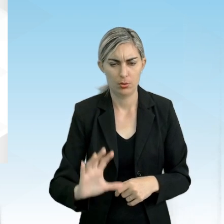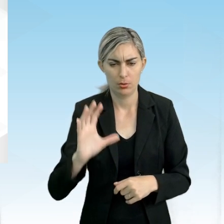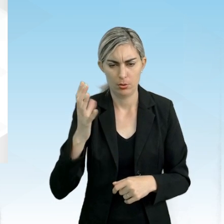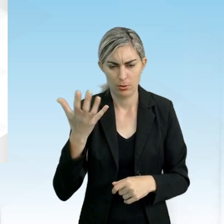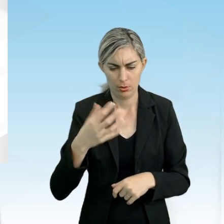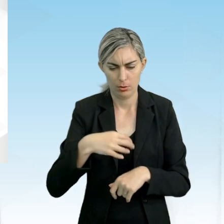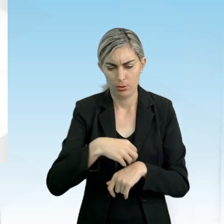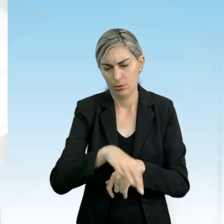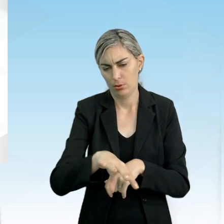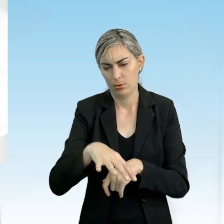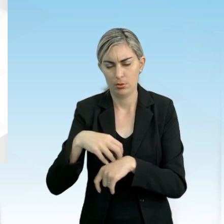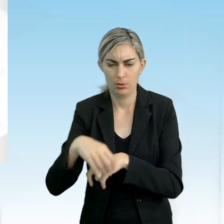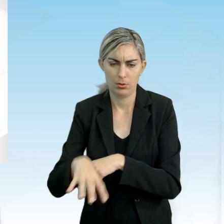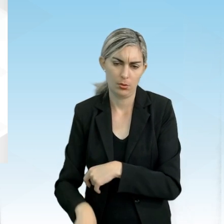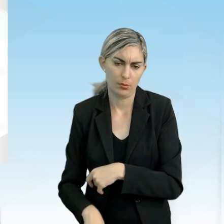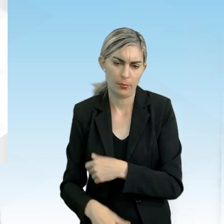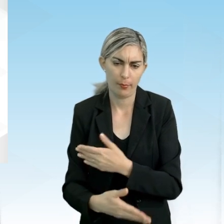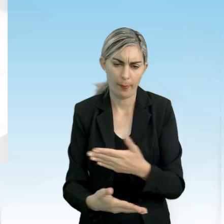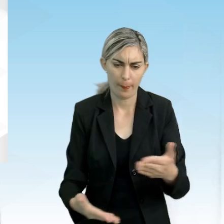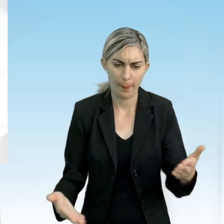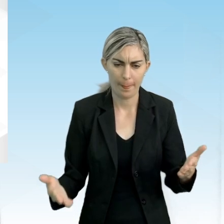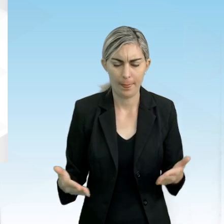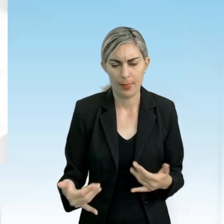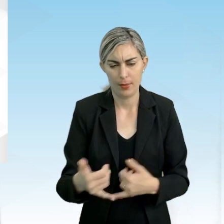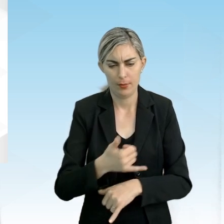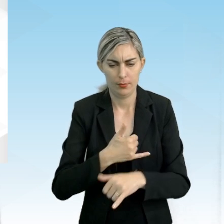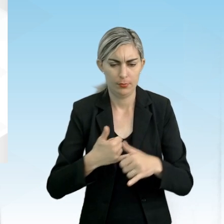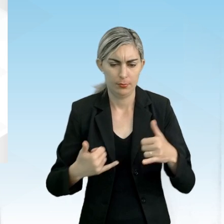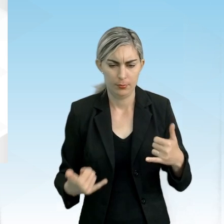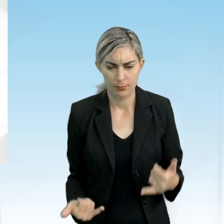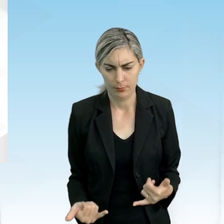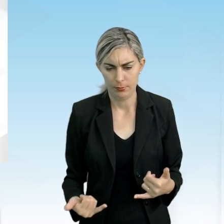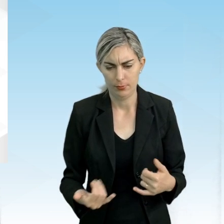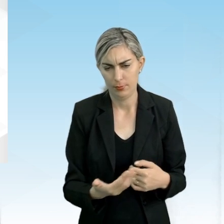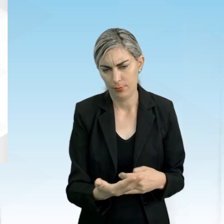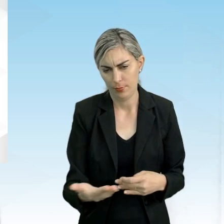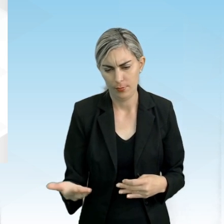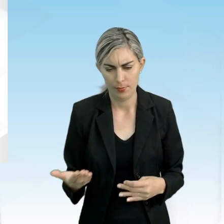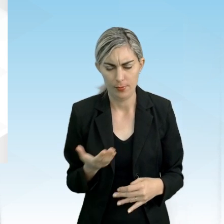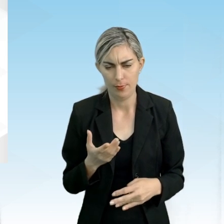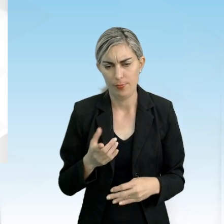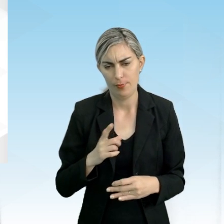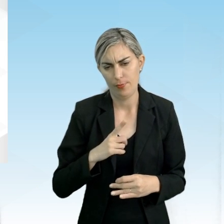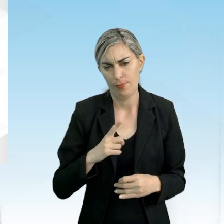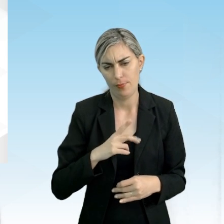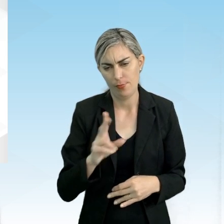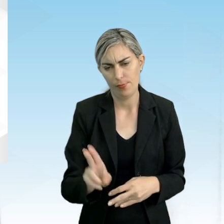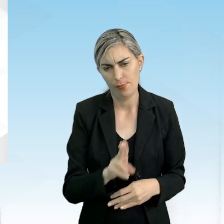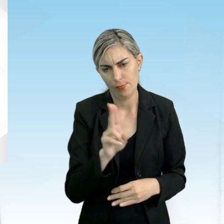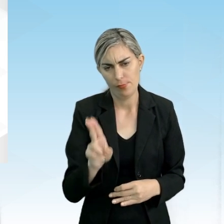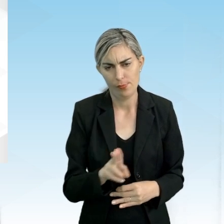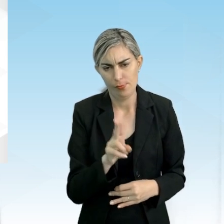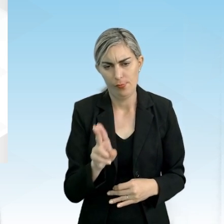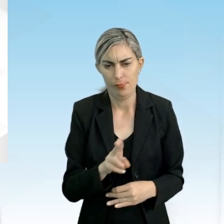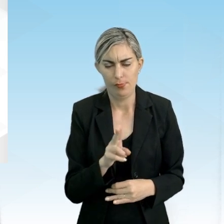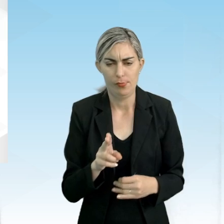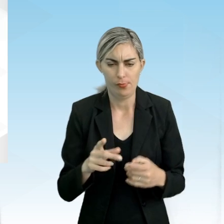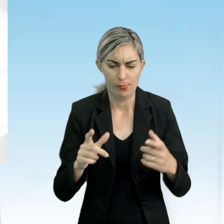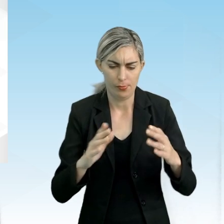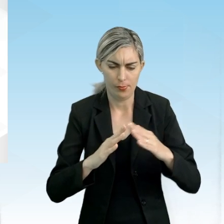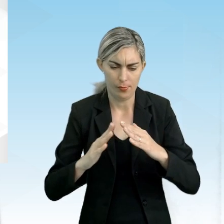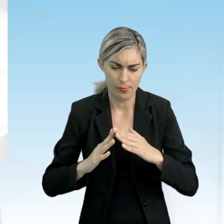a transformação da corrente elétrica isso daí para utilização em